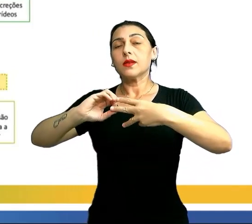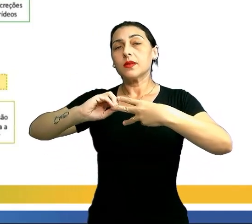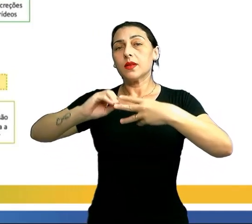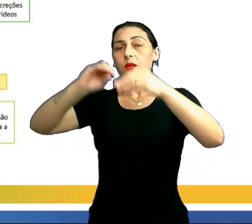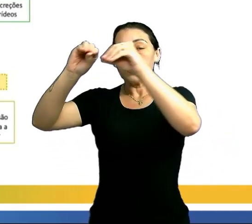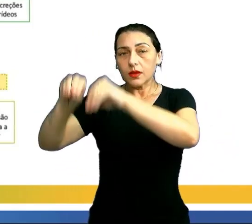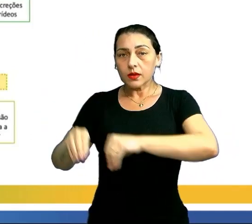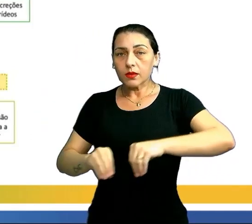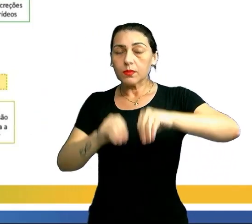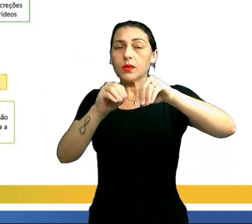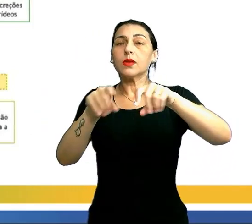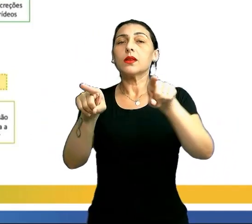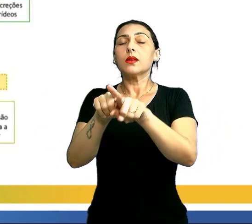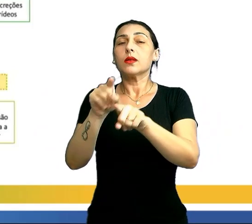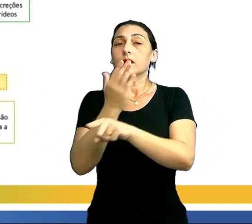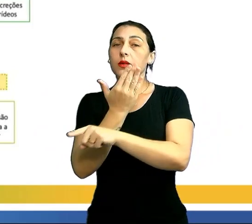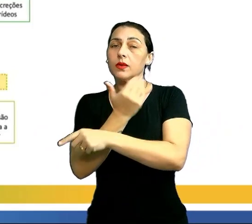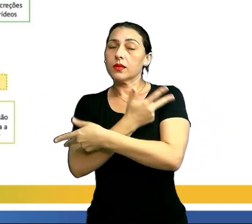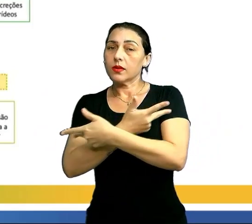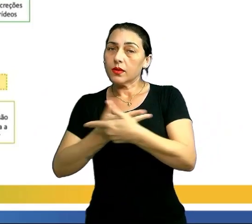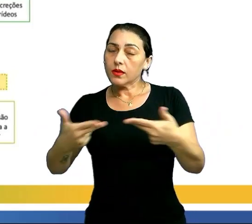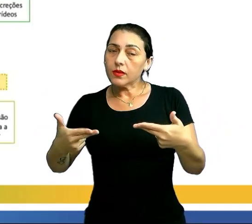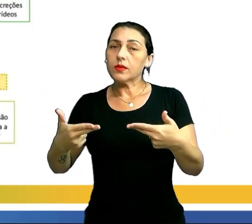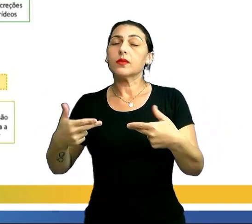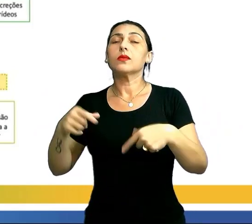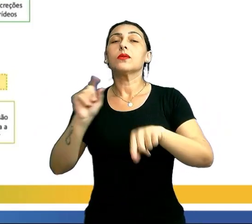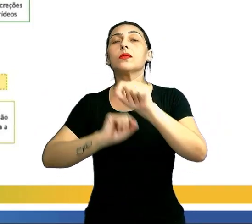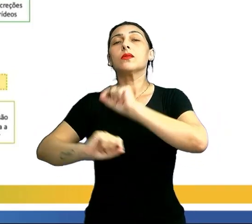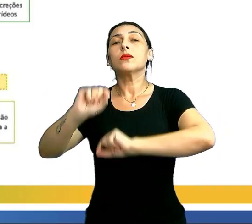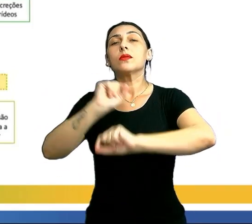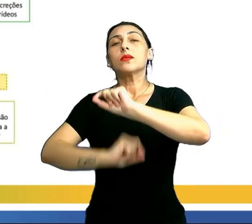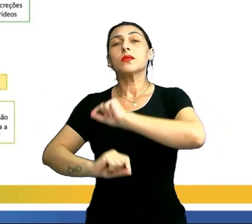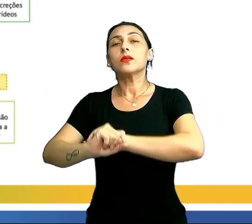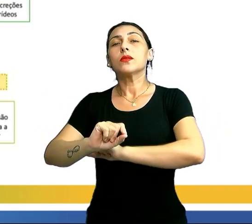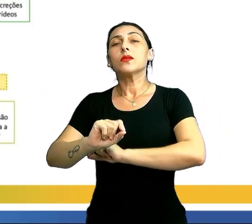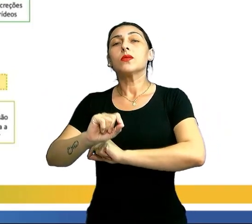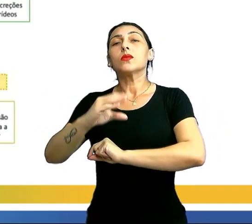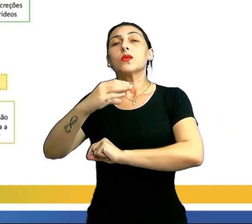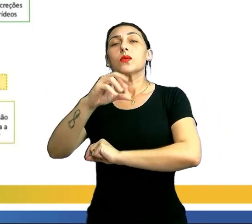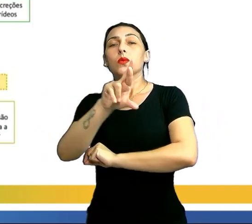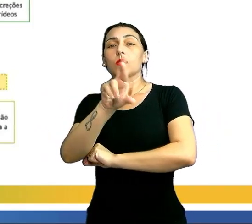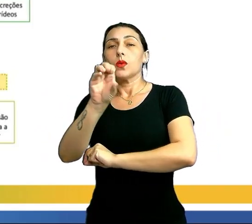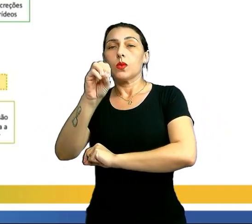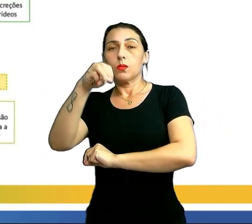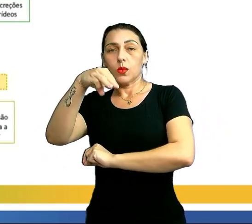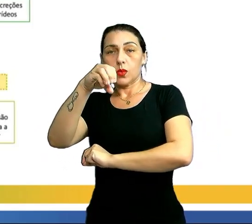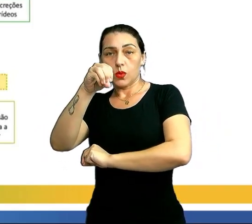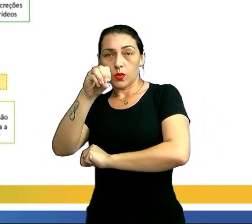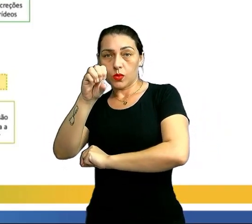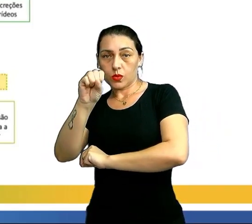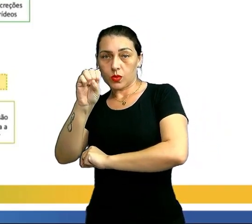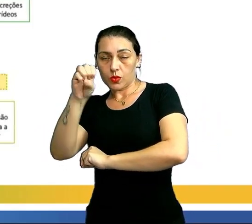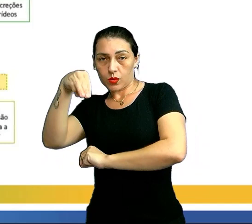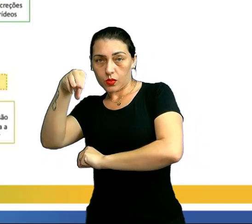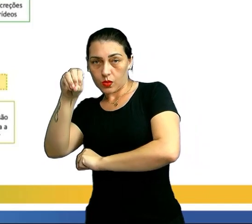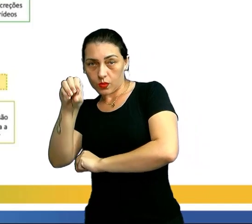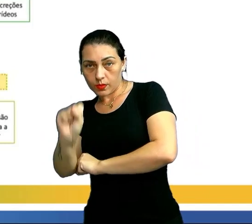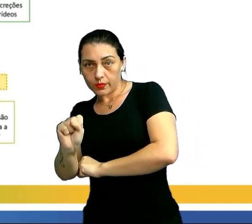na transporte, na passagem dos cromossomos para os fusos.